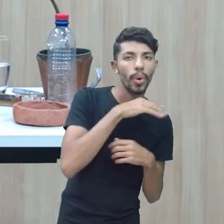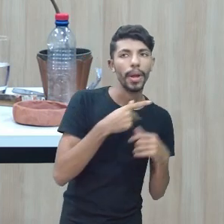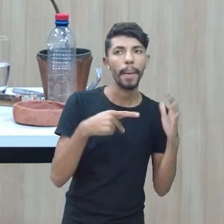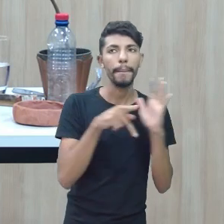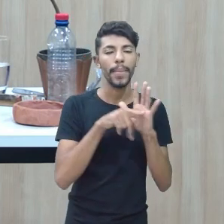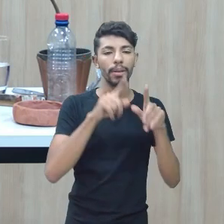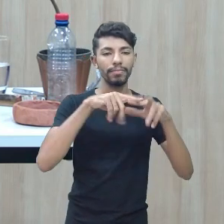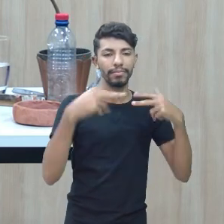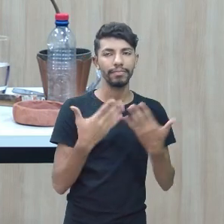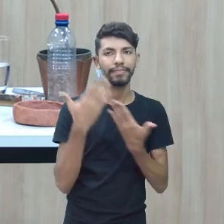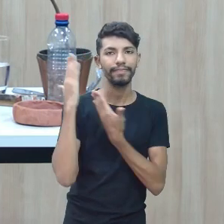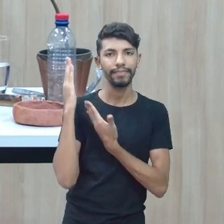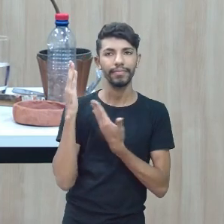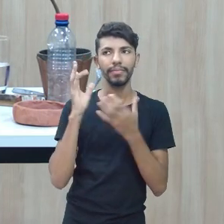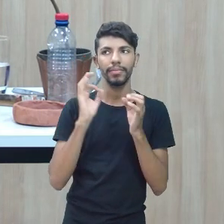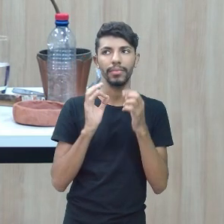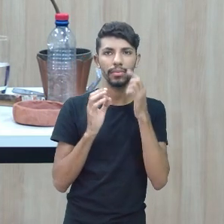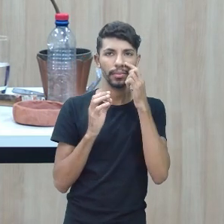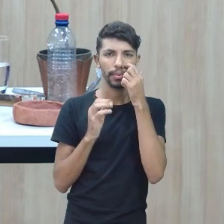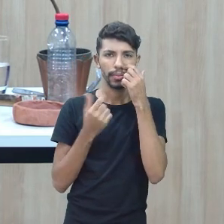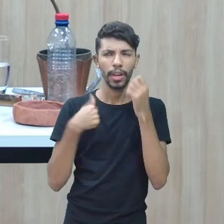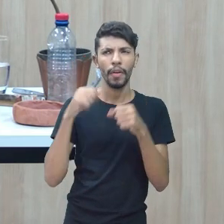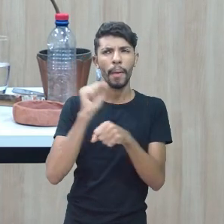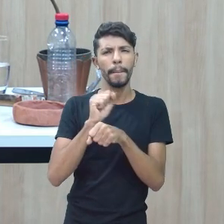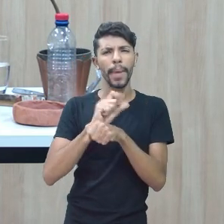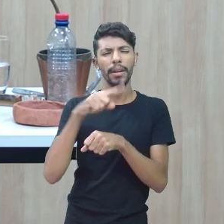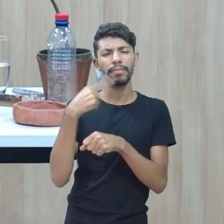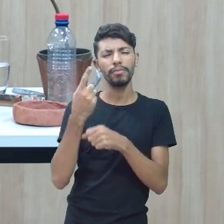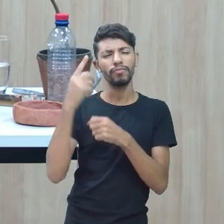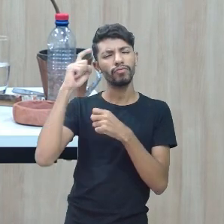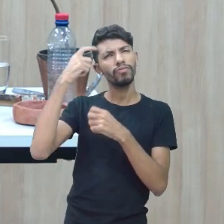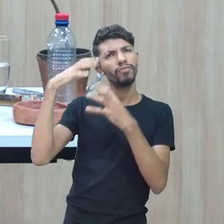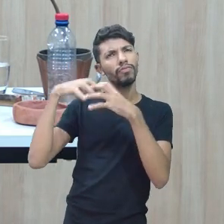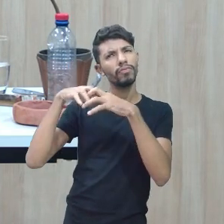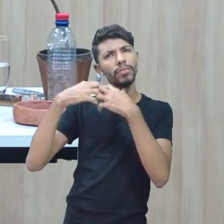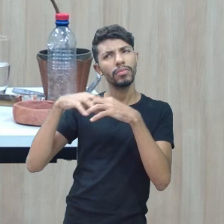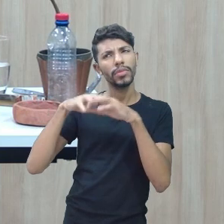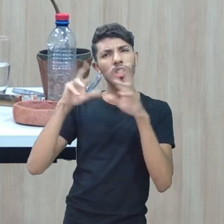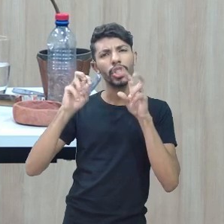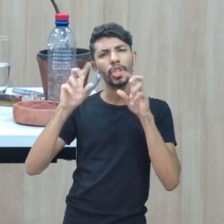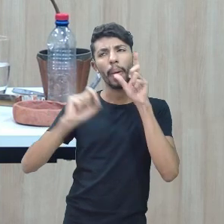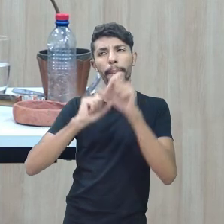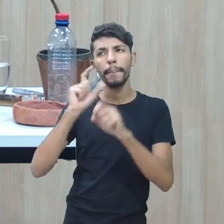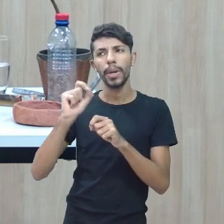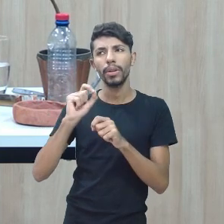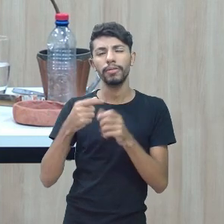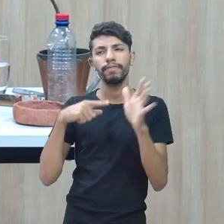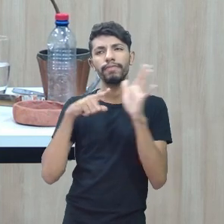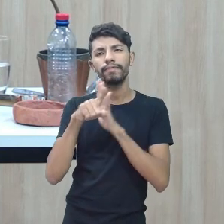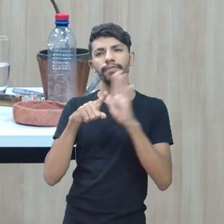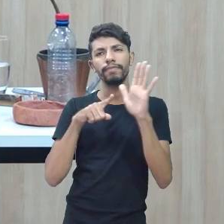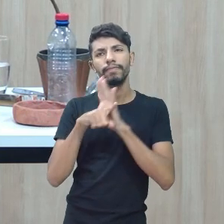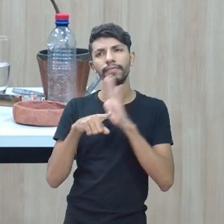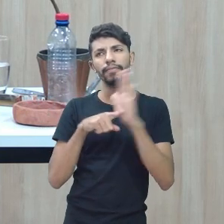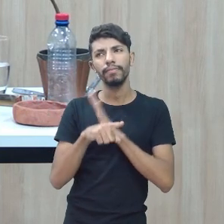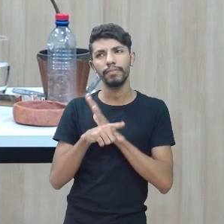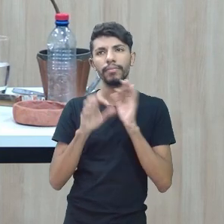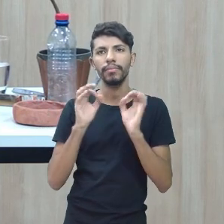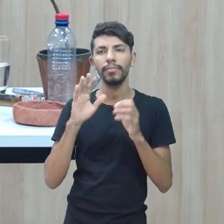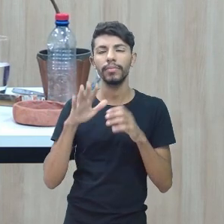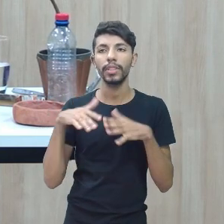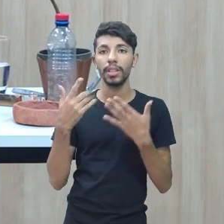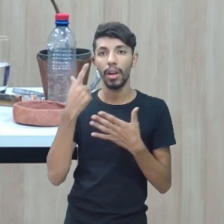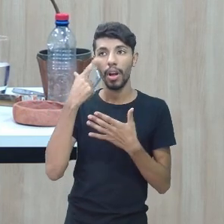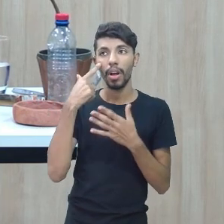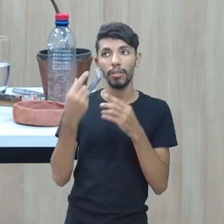desses materiais. Eu vou dar uma paradinha para a gente parar para pensar em relação às perguntas, né? Então, lá